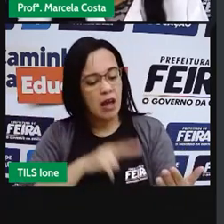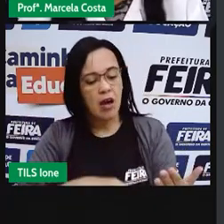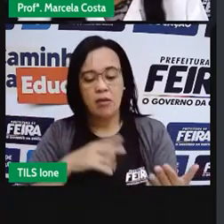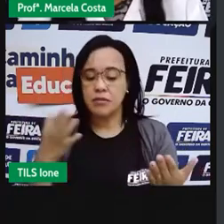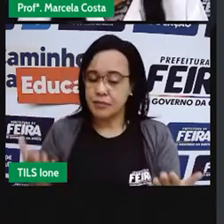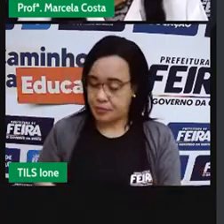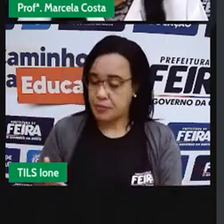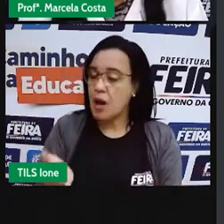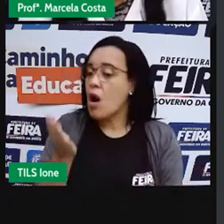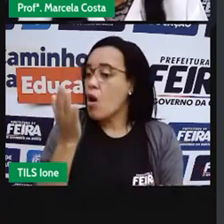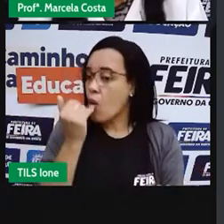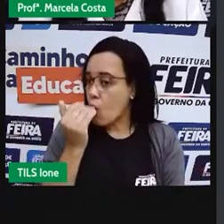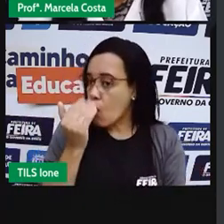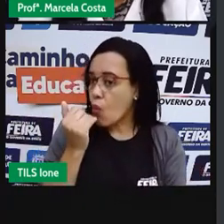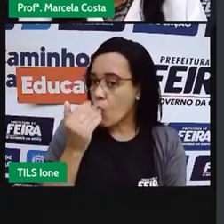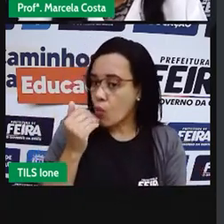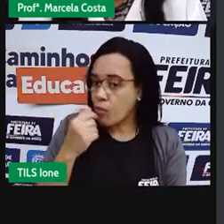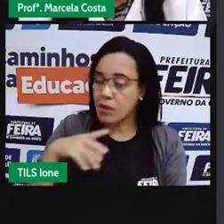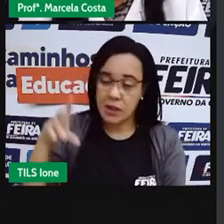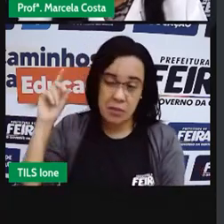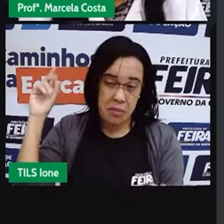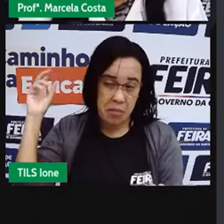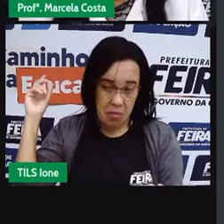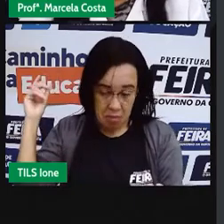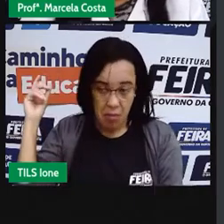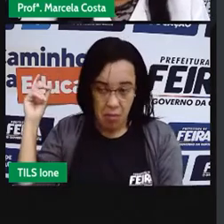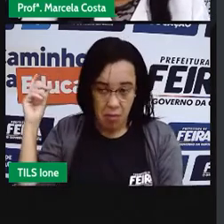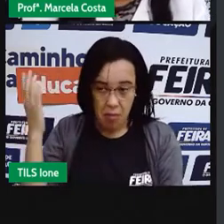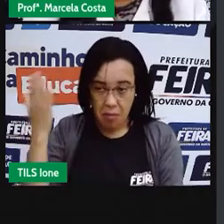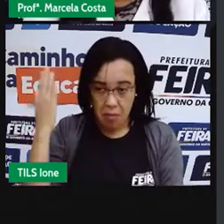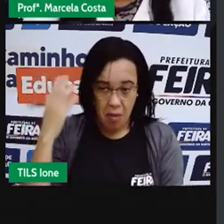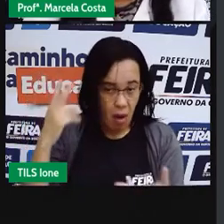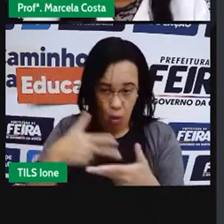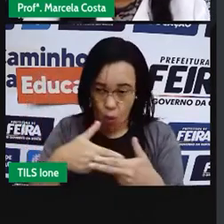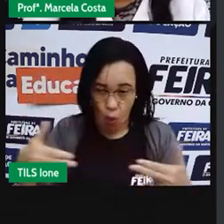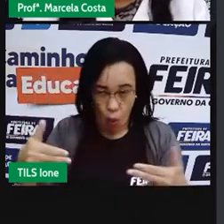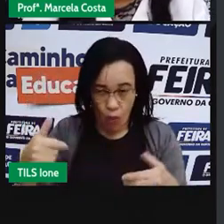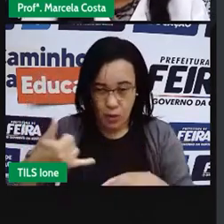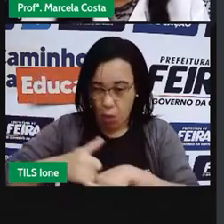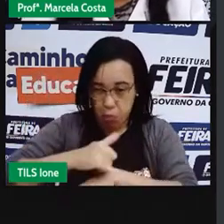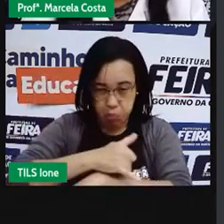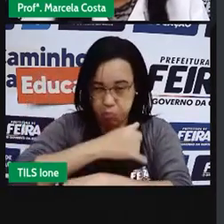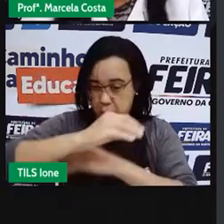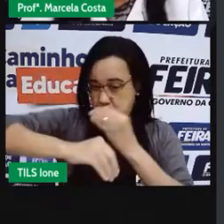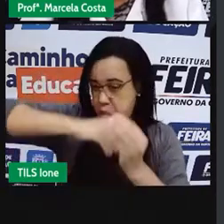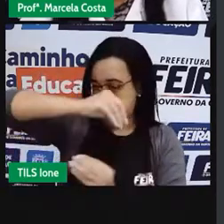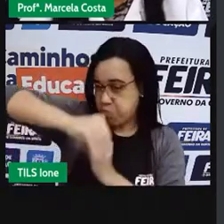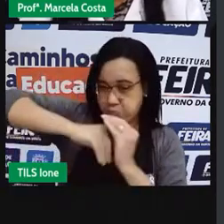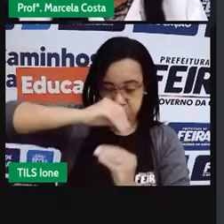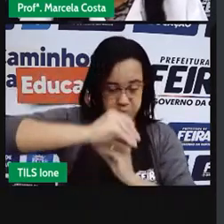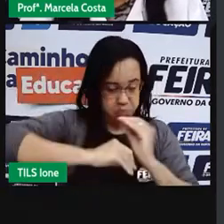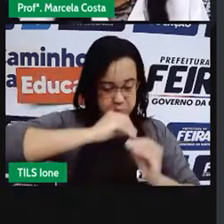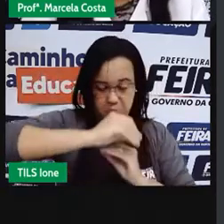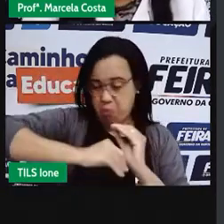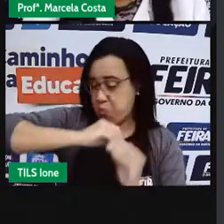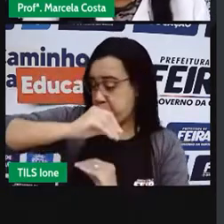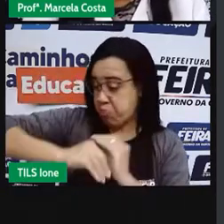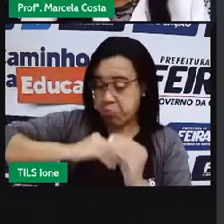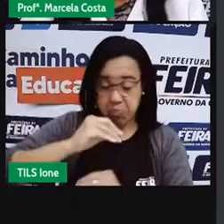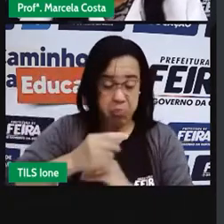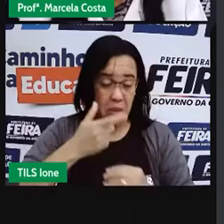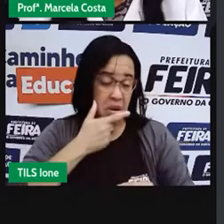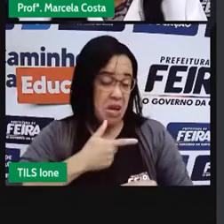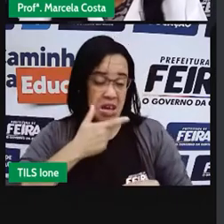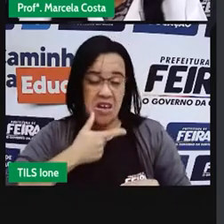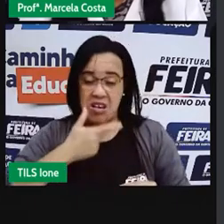A comida dos amigos era muito gordurosa. Eles gostavam de torresmo, repolho refogado, queijo